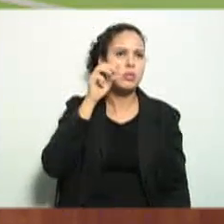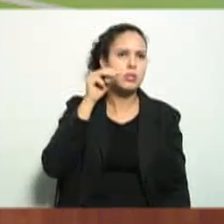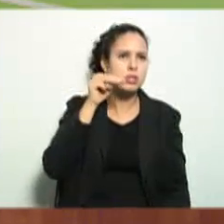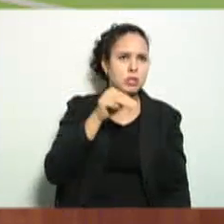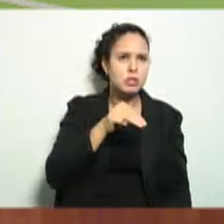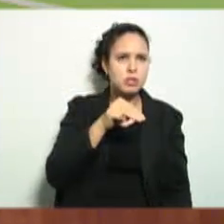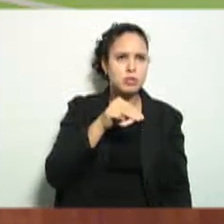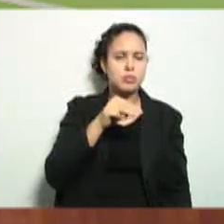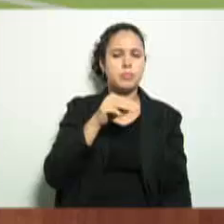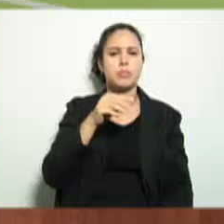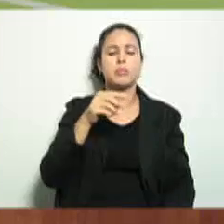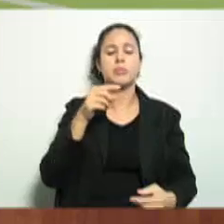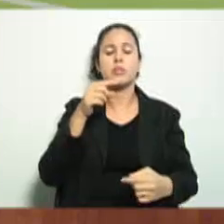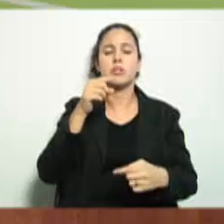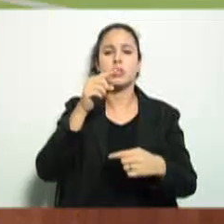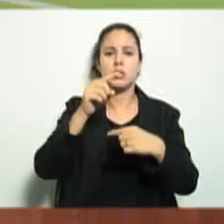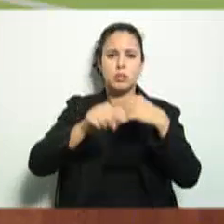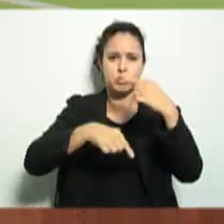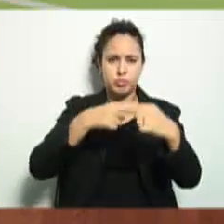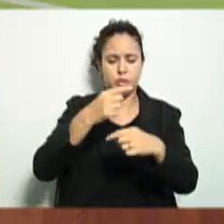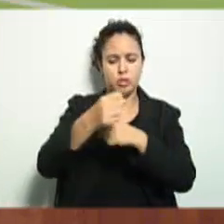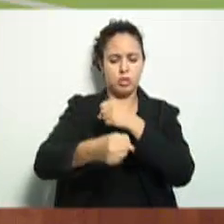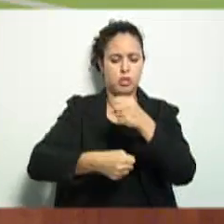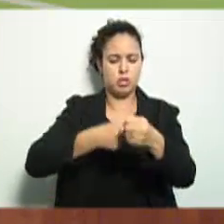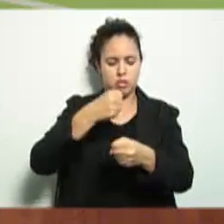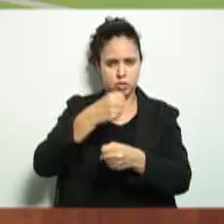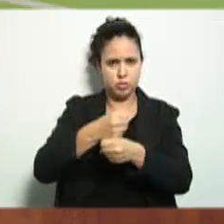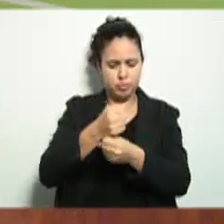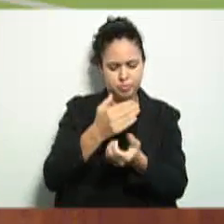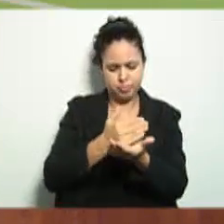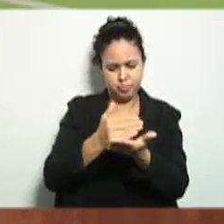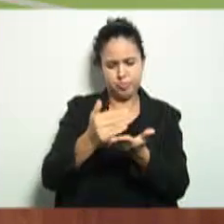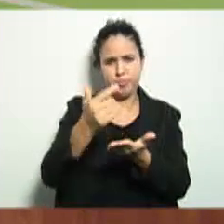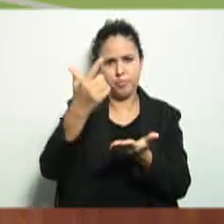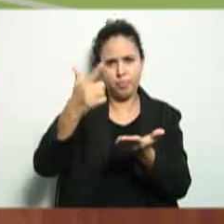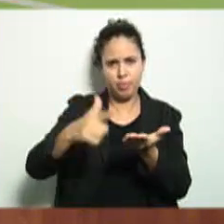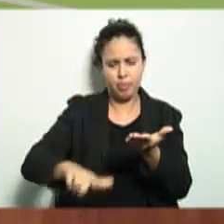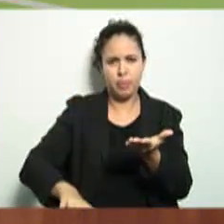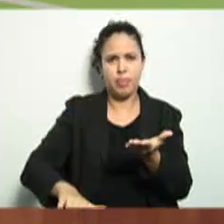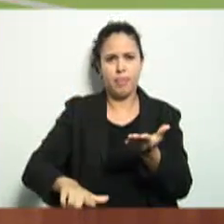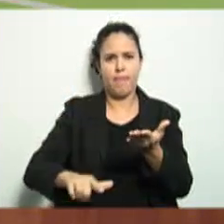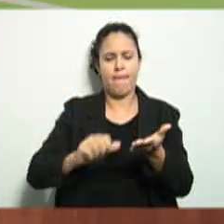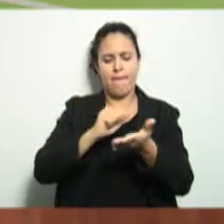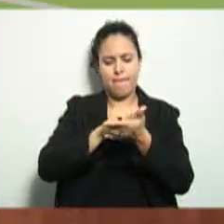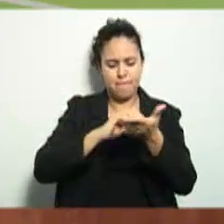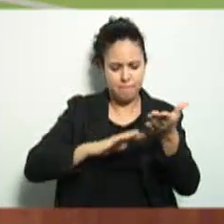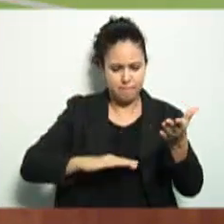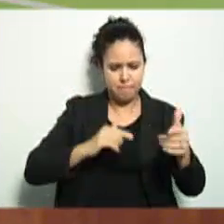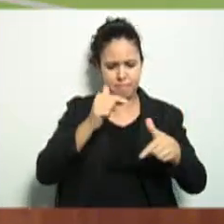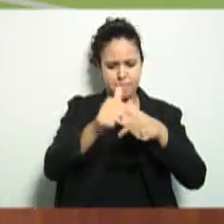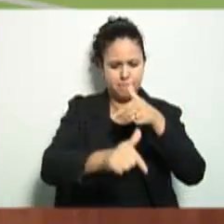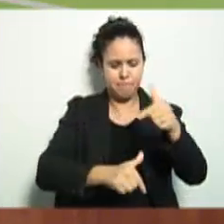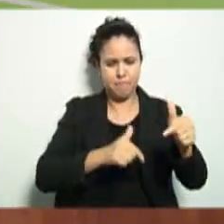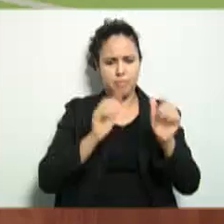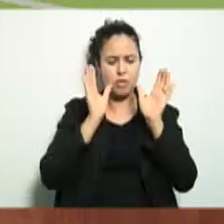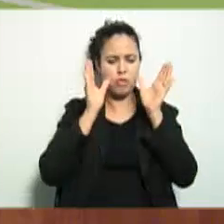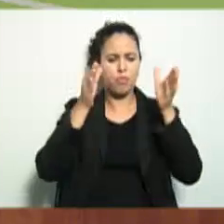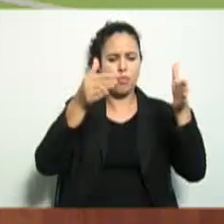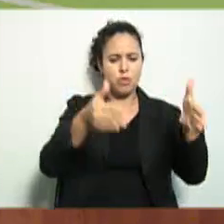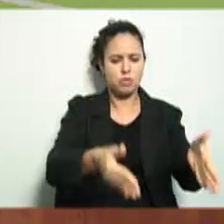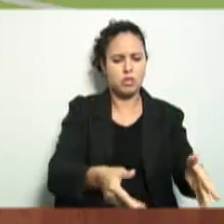Mas quando a gente voltou para um desenvolvimento voltado para a agricultura,